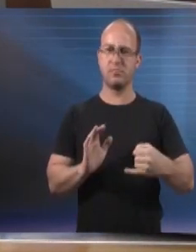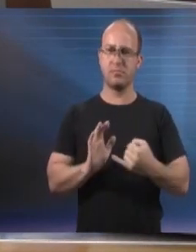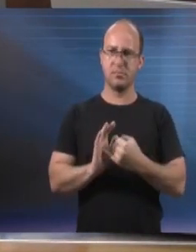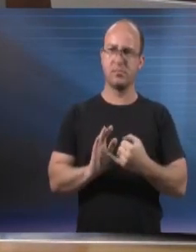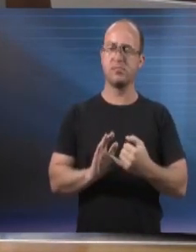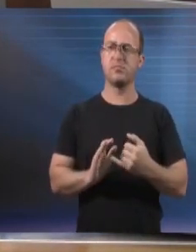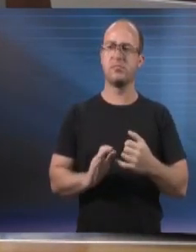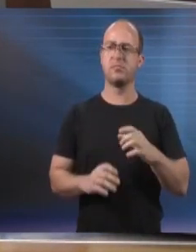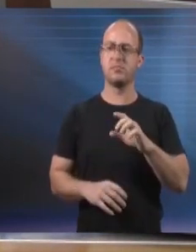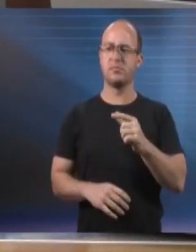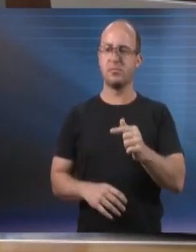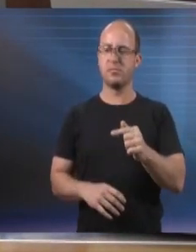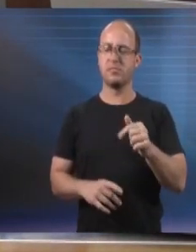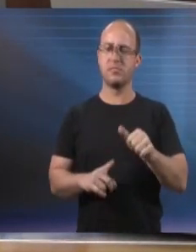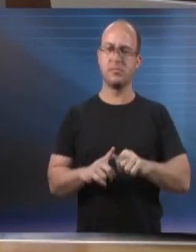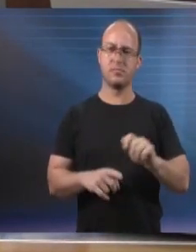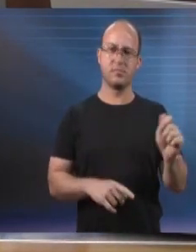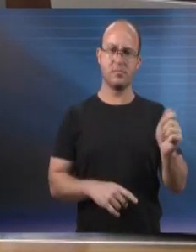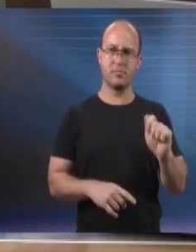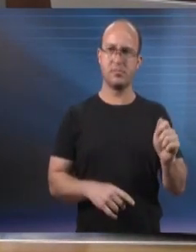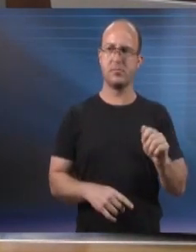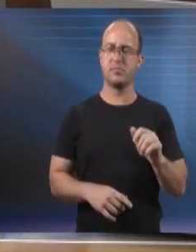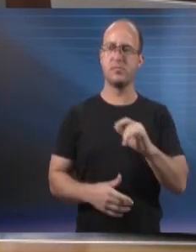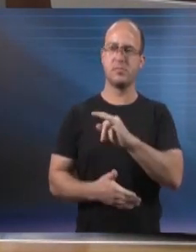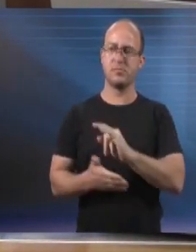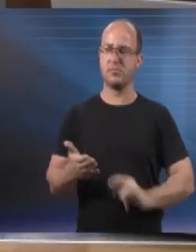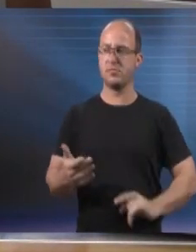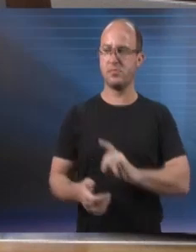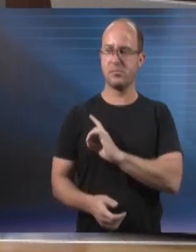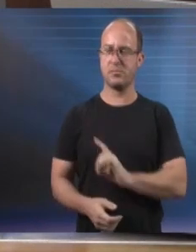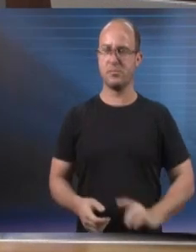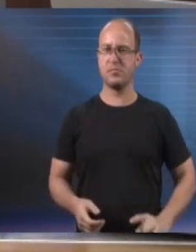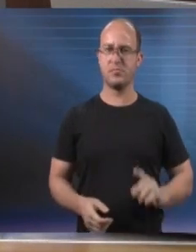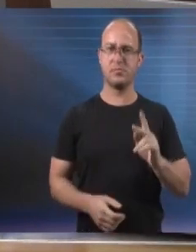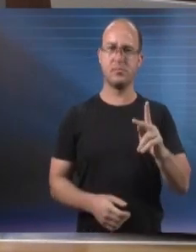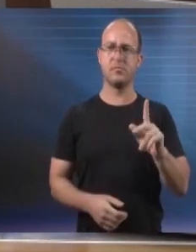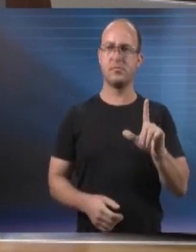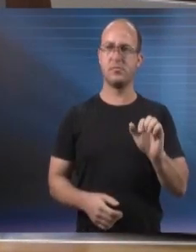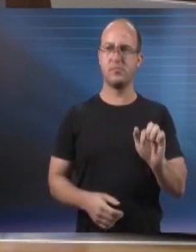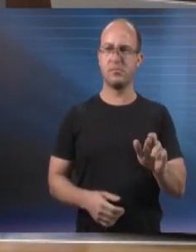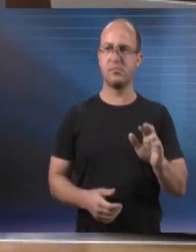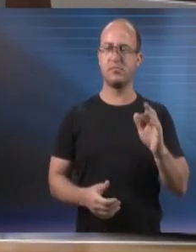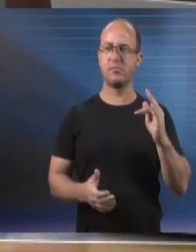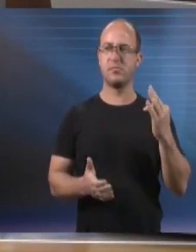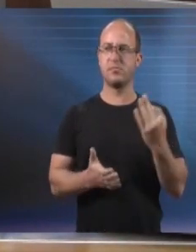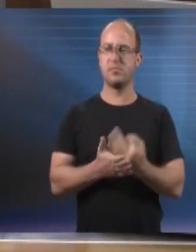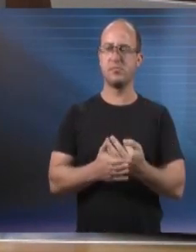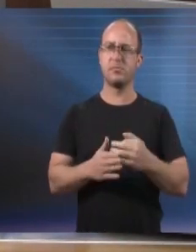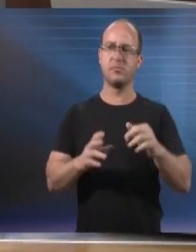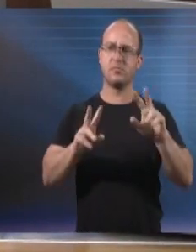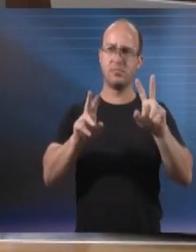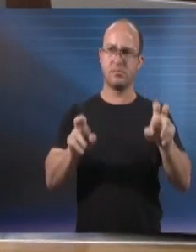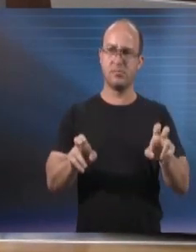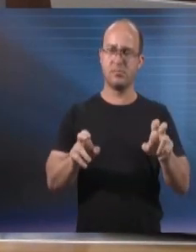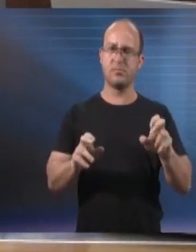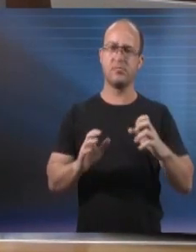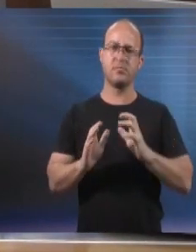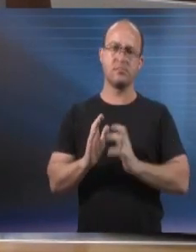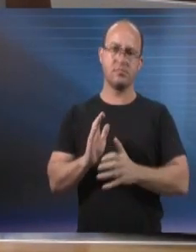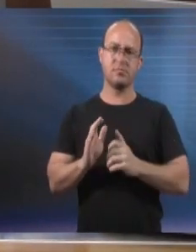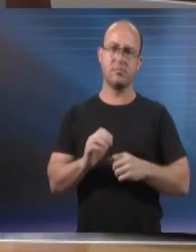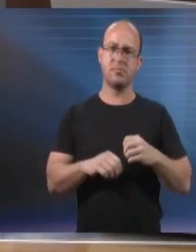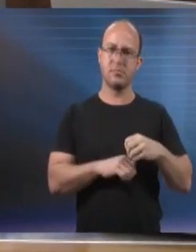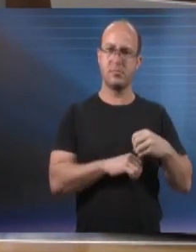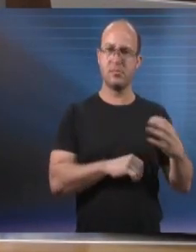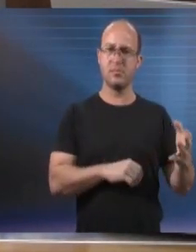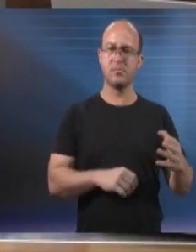justificativa de ausência no dia 7 de agosto. Requerimento do deputado Kleber Rodrigues: declaração de ausência para tratar de assuntos de interesse parlamentar